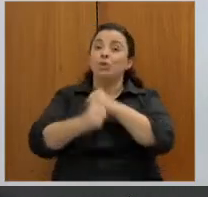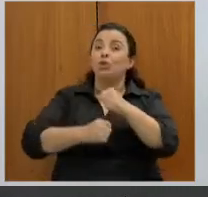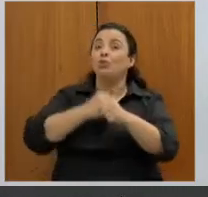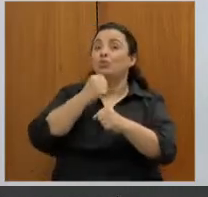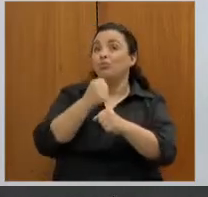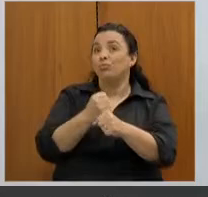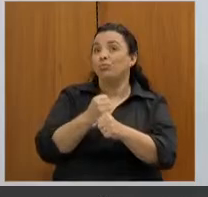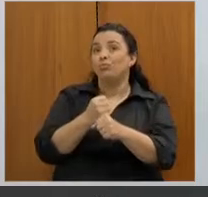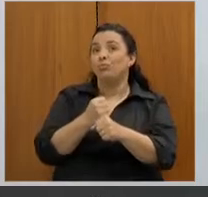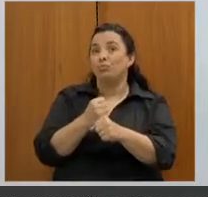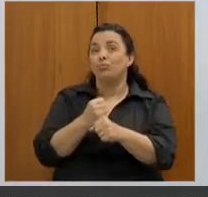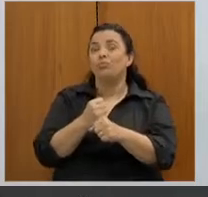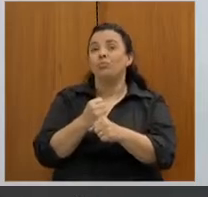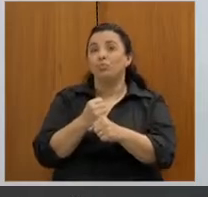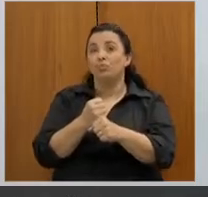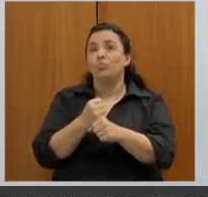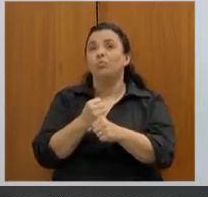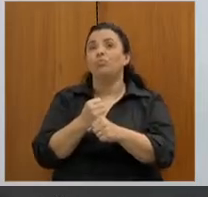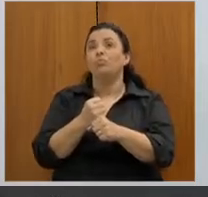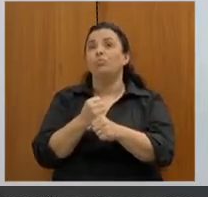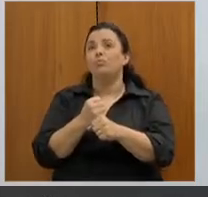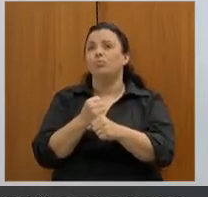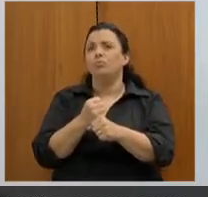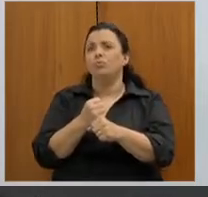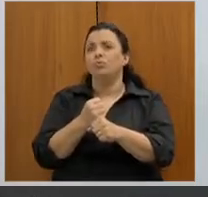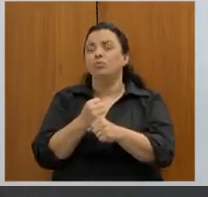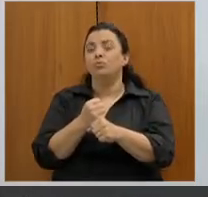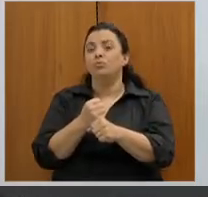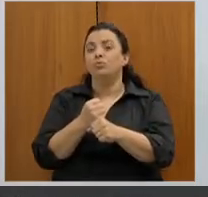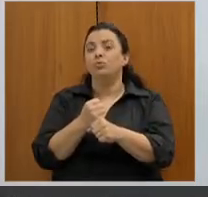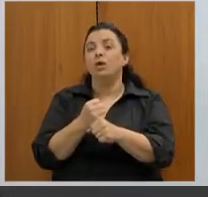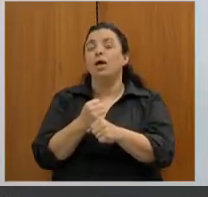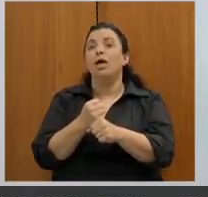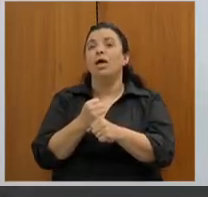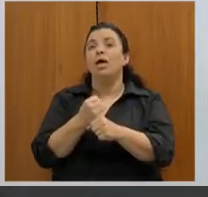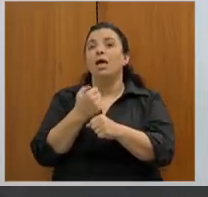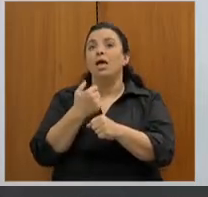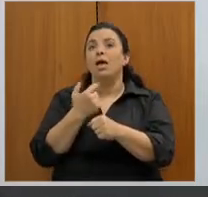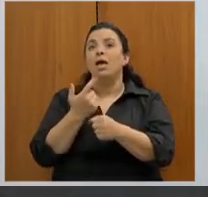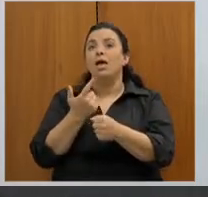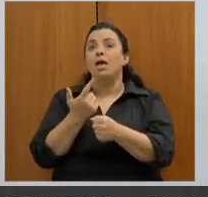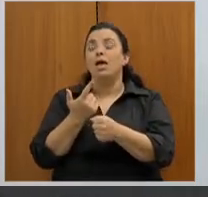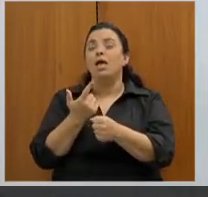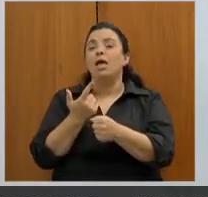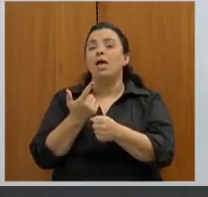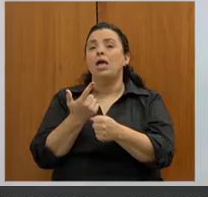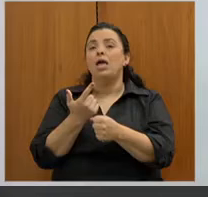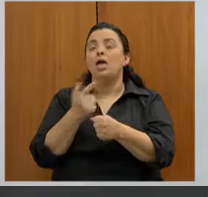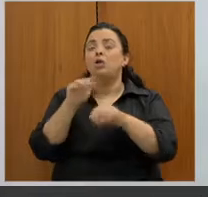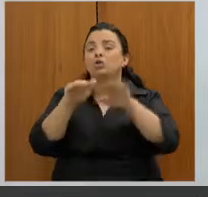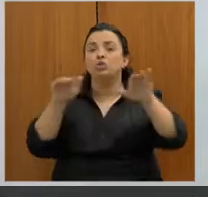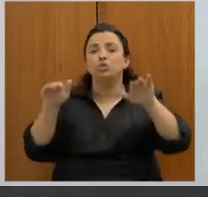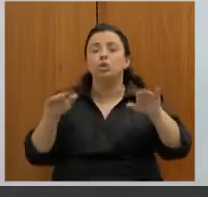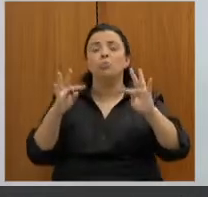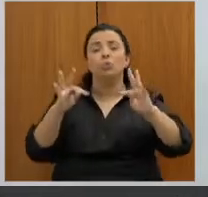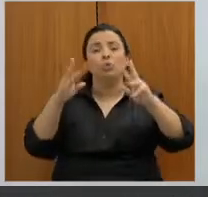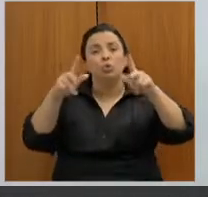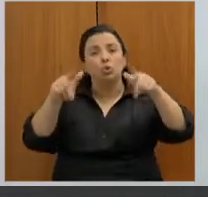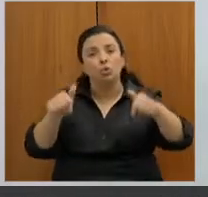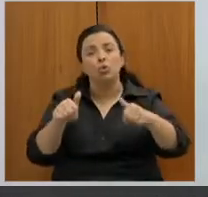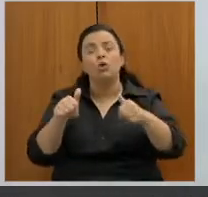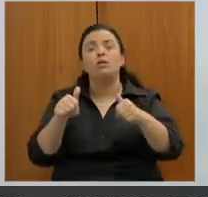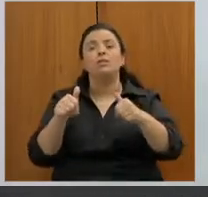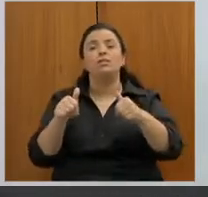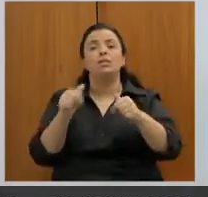volto a essas mulheres e também a toda a sociedade para que possa entender a importância